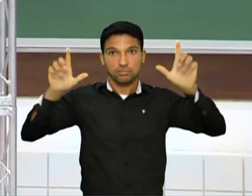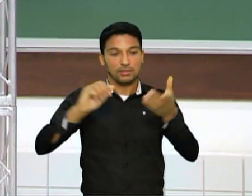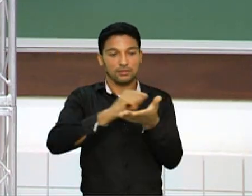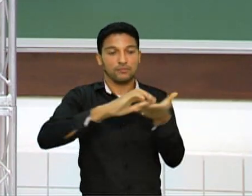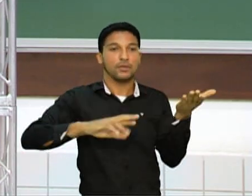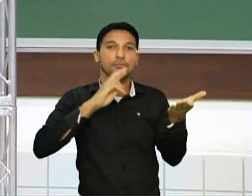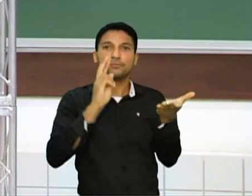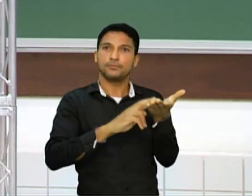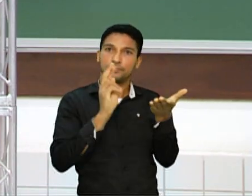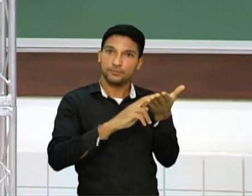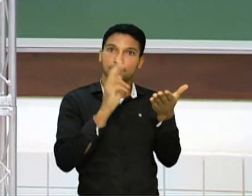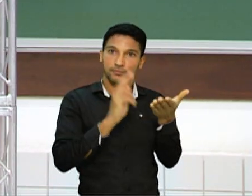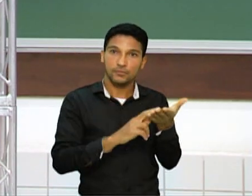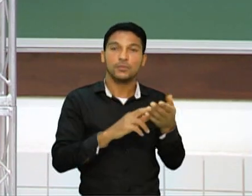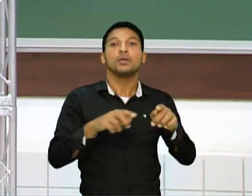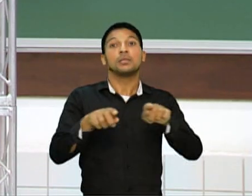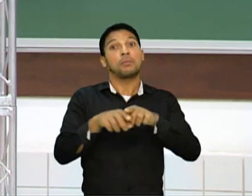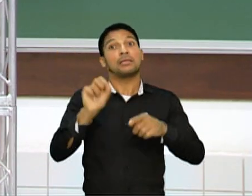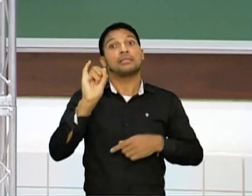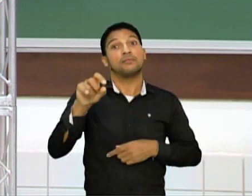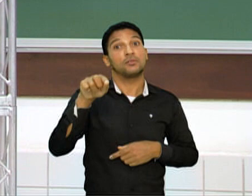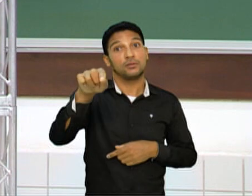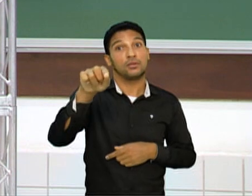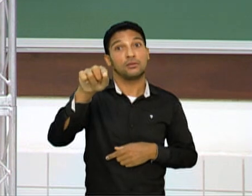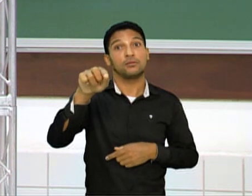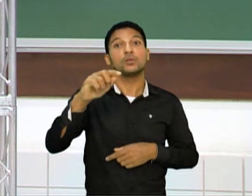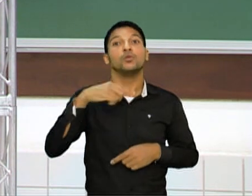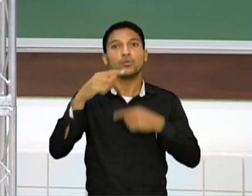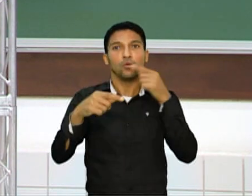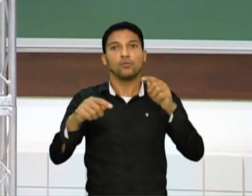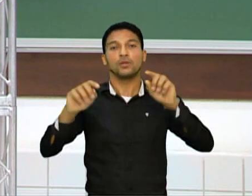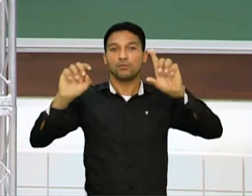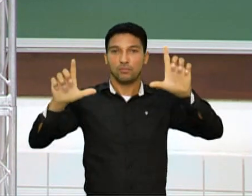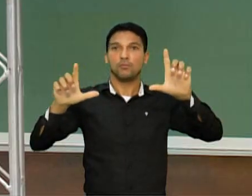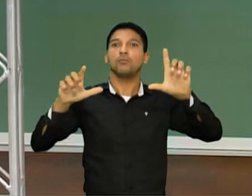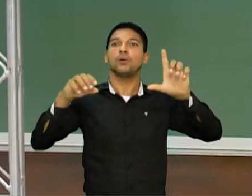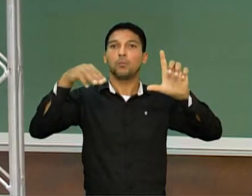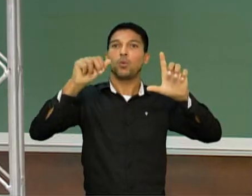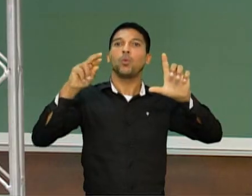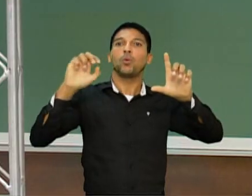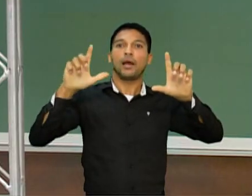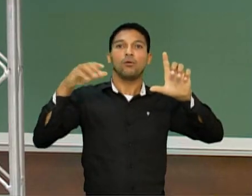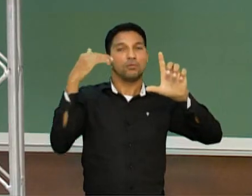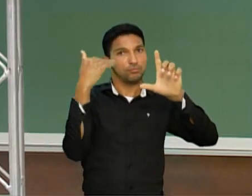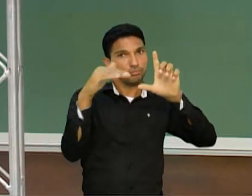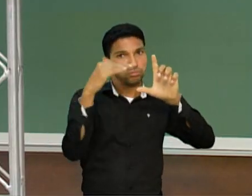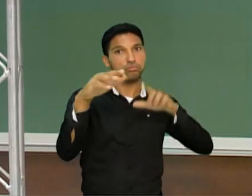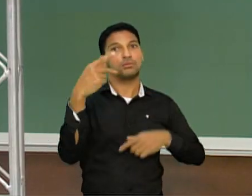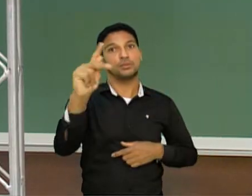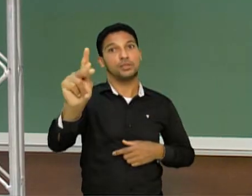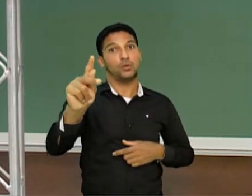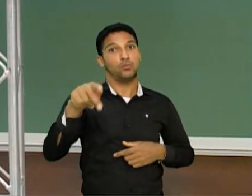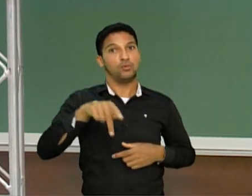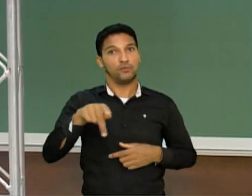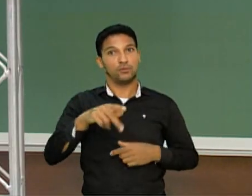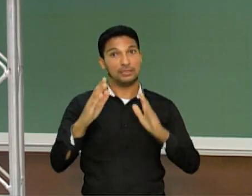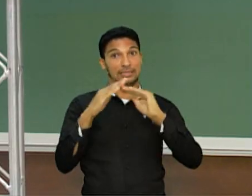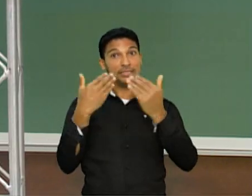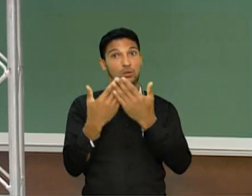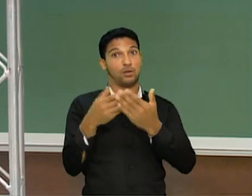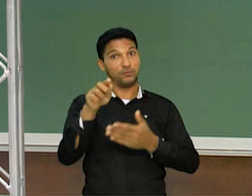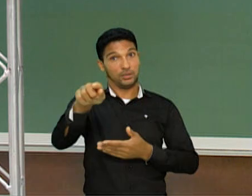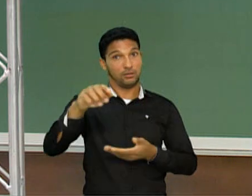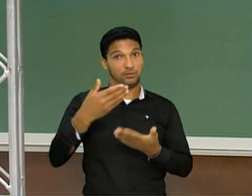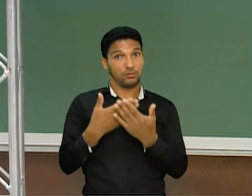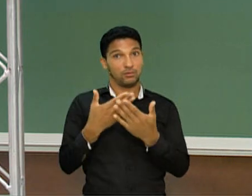com o seu professor de filosofia aí da sua escola. Aqui estão algumas referências que podem te ajudar, né, a pesquisar